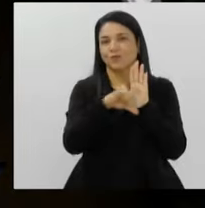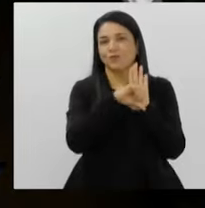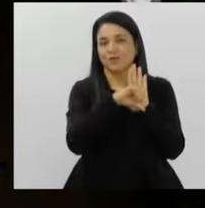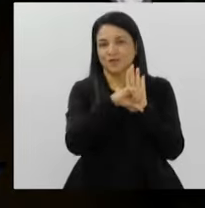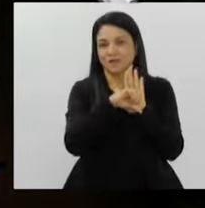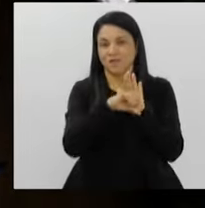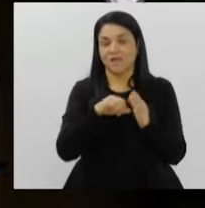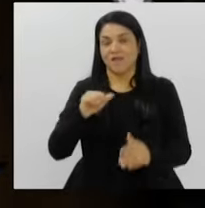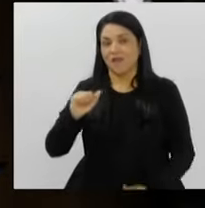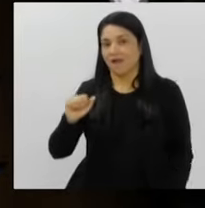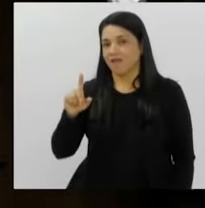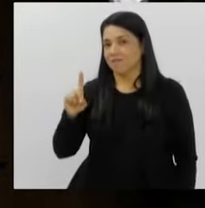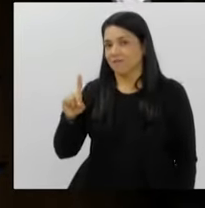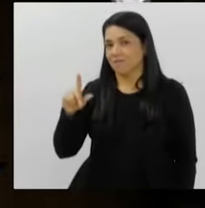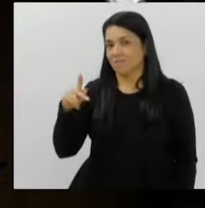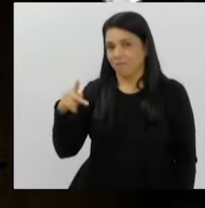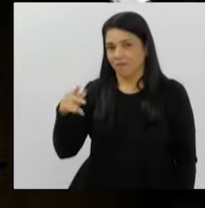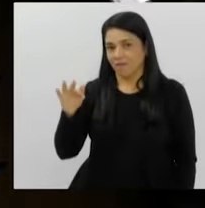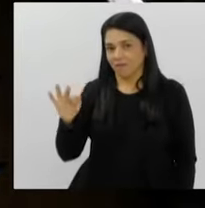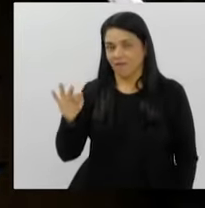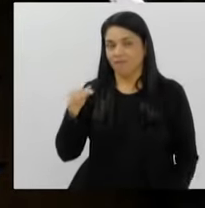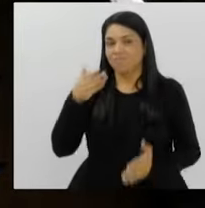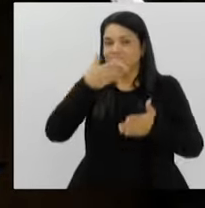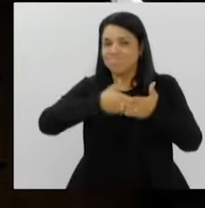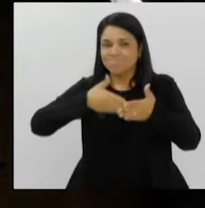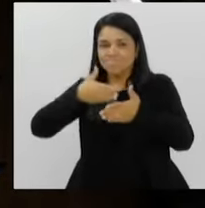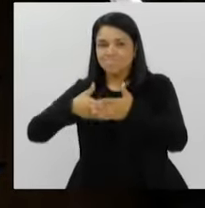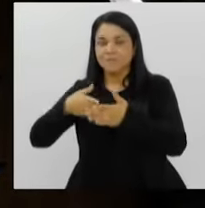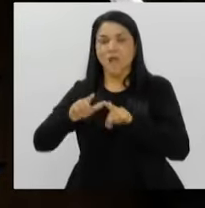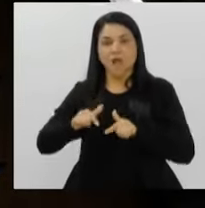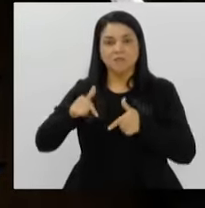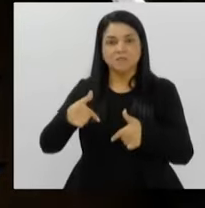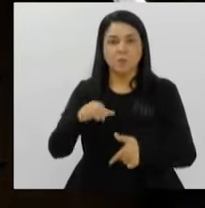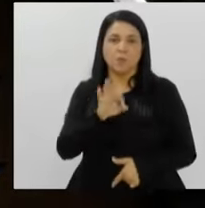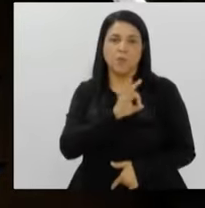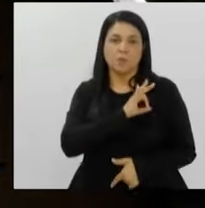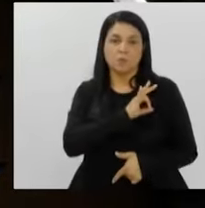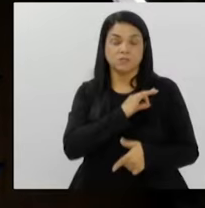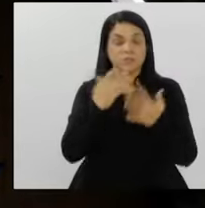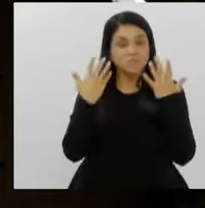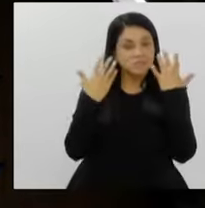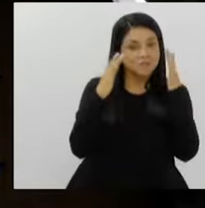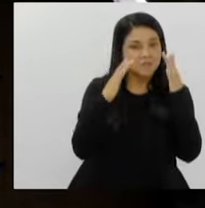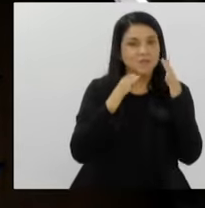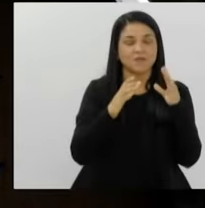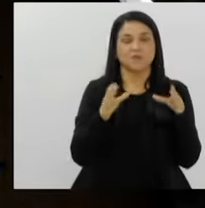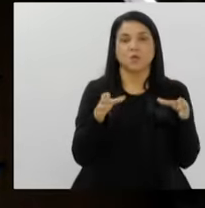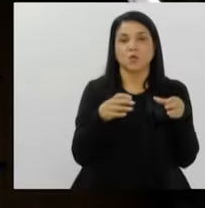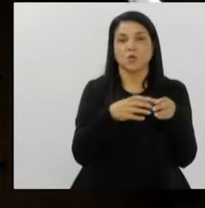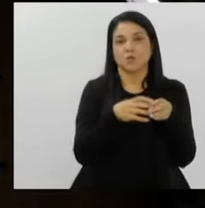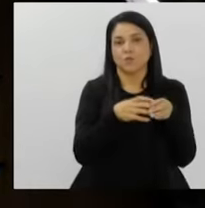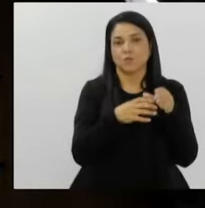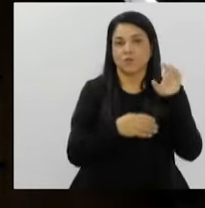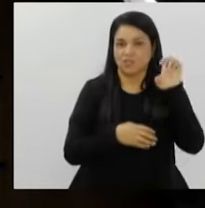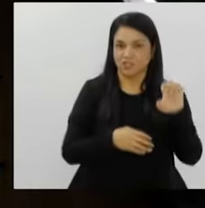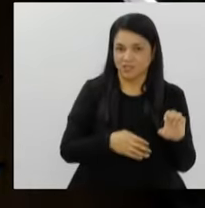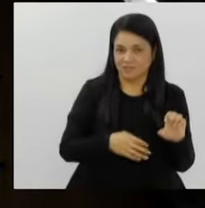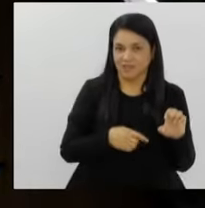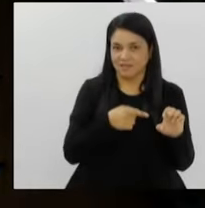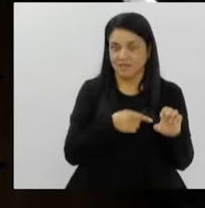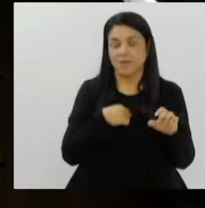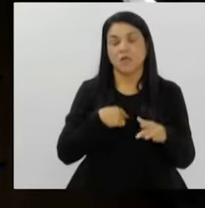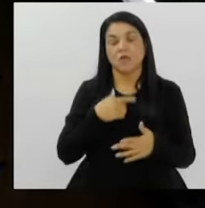ADPF que impede as operações policiais nas favelas, que é aplaudida pela esquerda, na verdade, insisto em dizer,